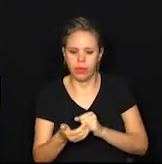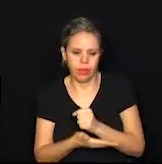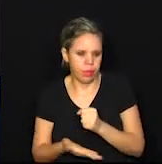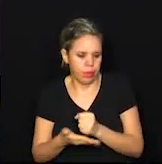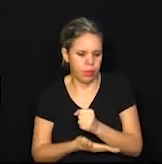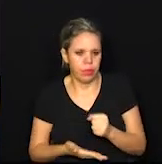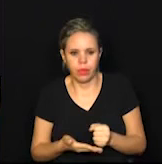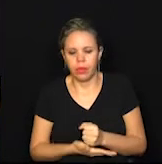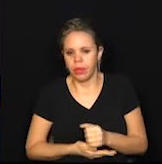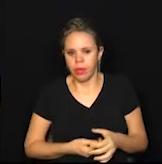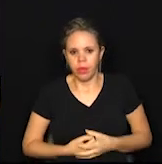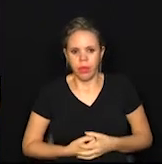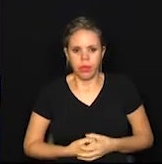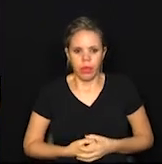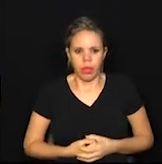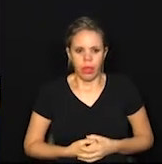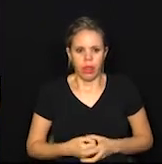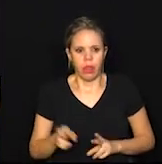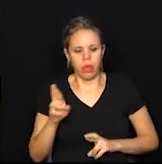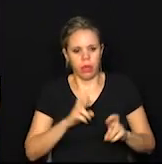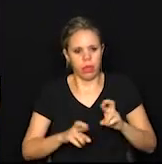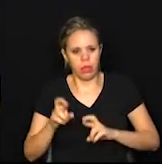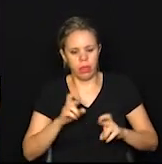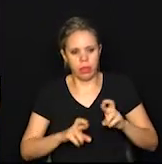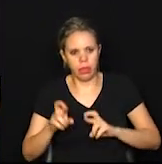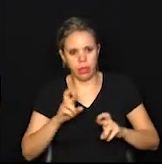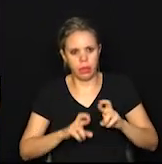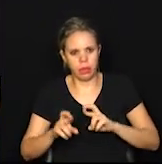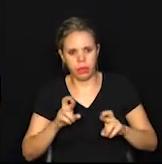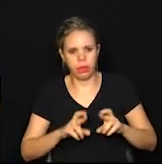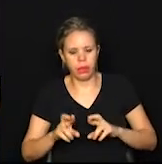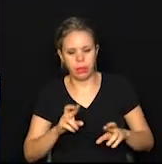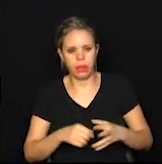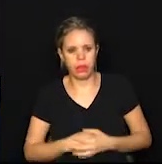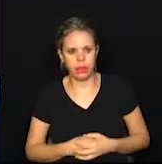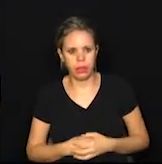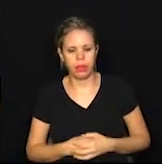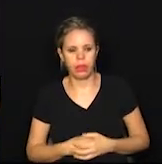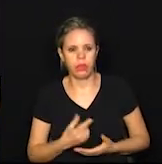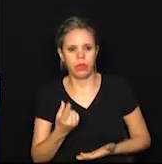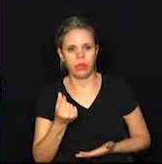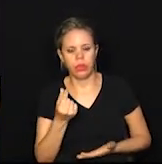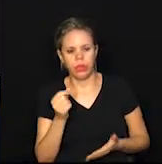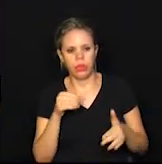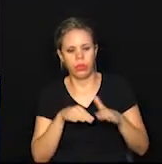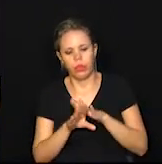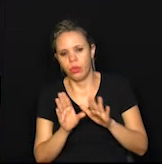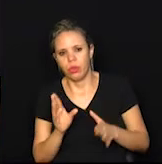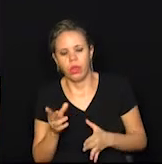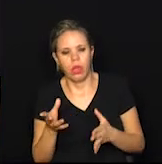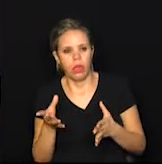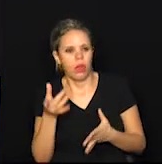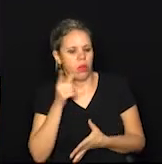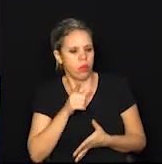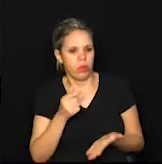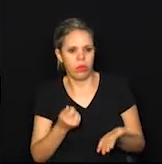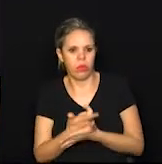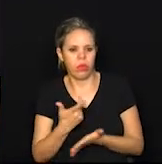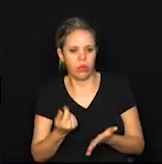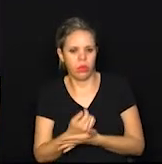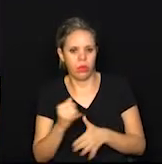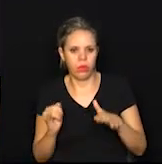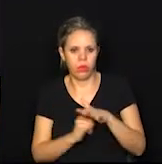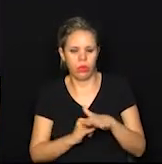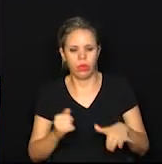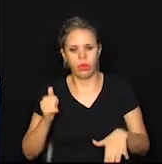gente está revendo o fundo para que ele possa absorver e instituir o